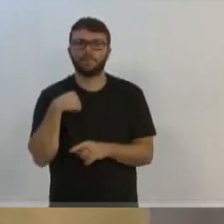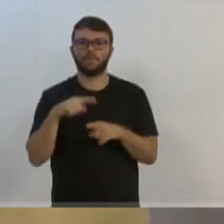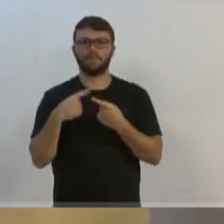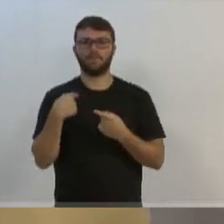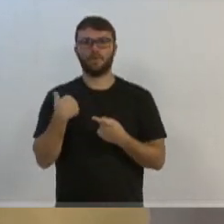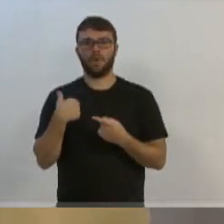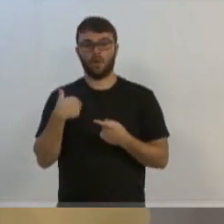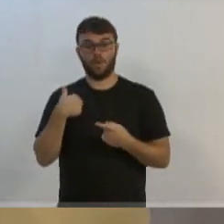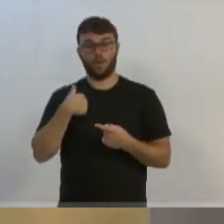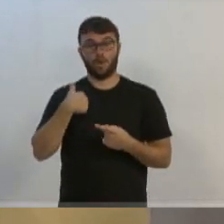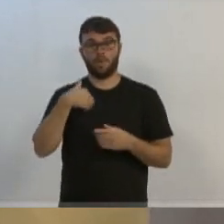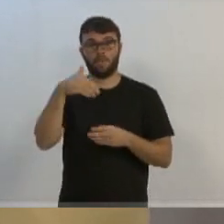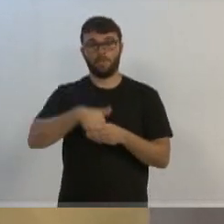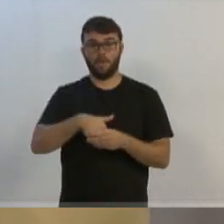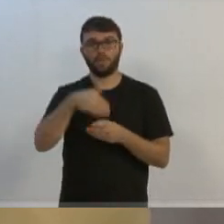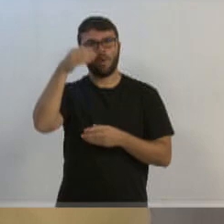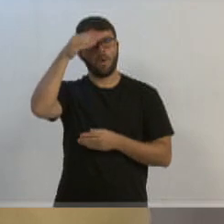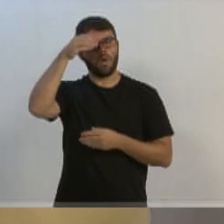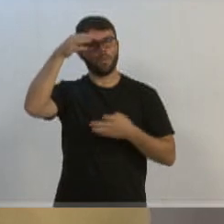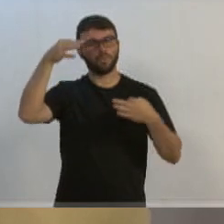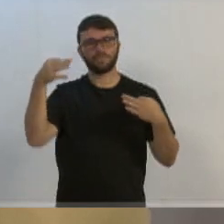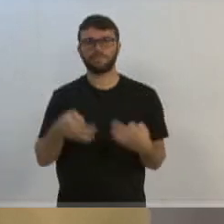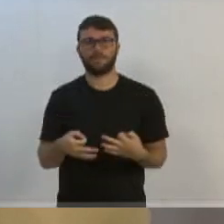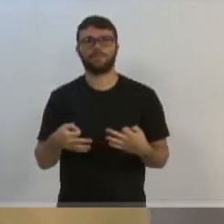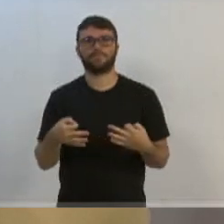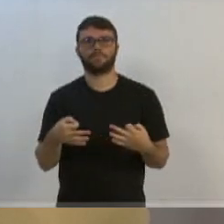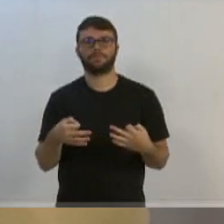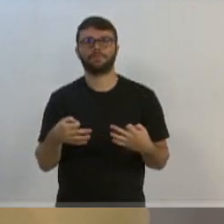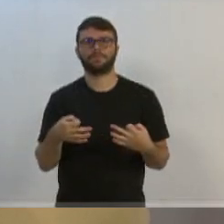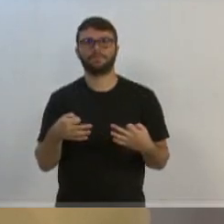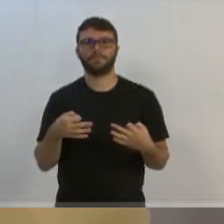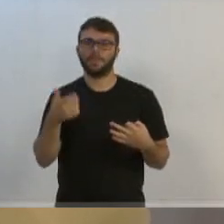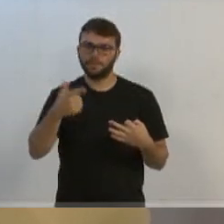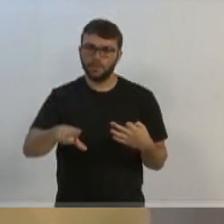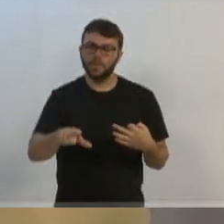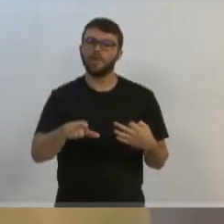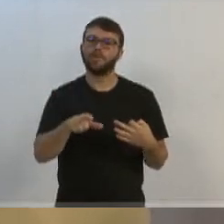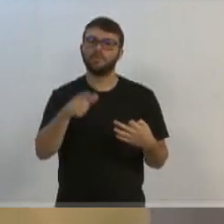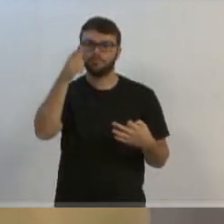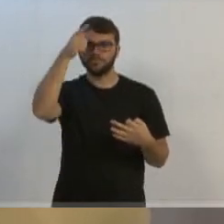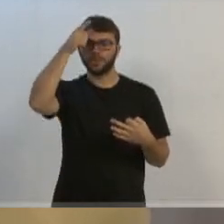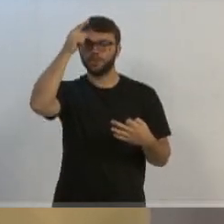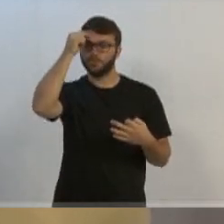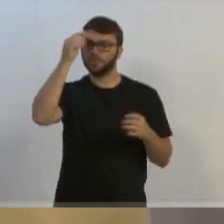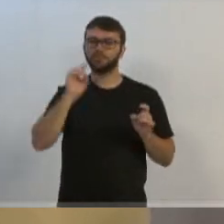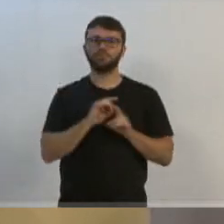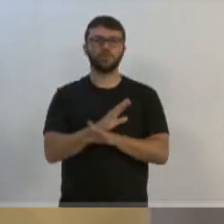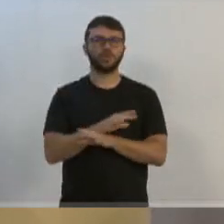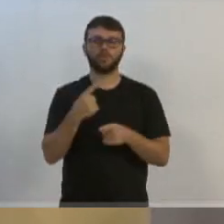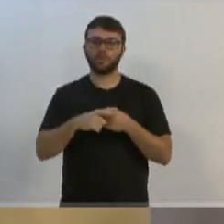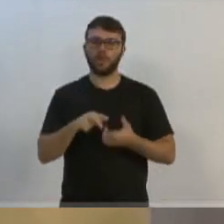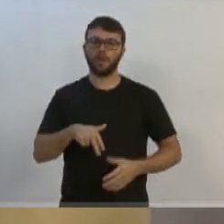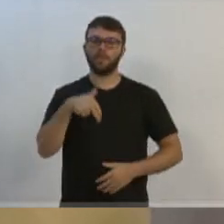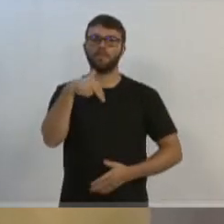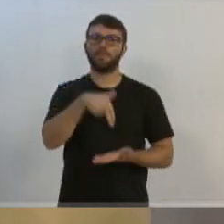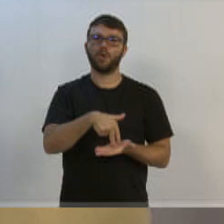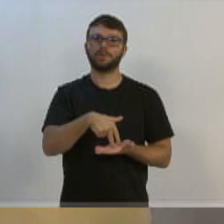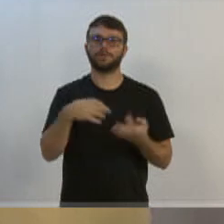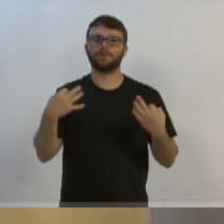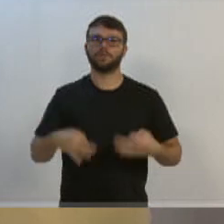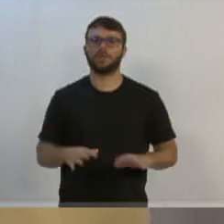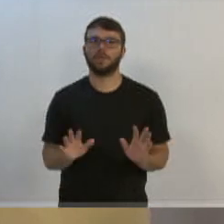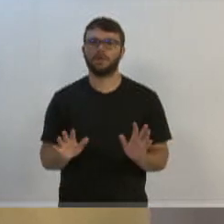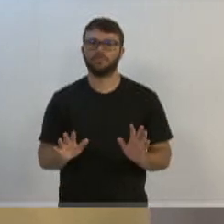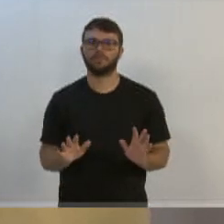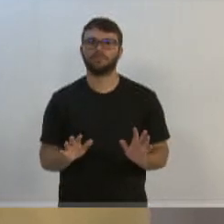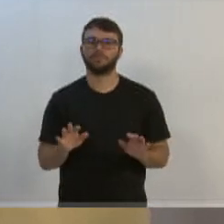foi consciente. Então, mais uma sessão que a gente sai aqui com a consciência tranquila com relação ao posicionamento tido aqui nesta casa. E da